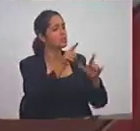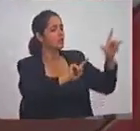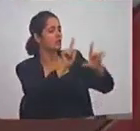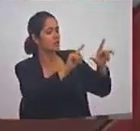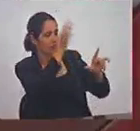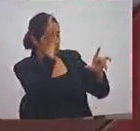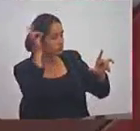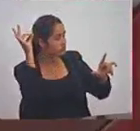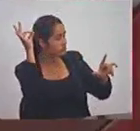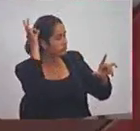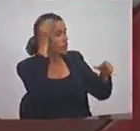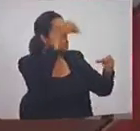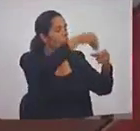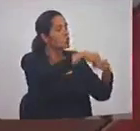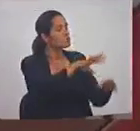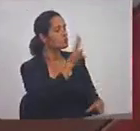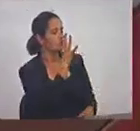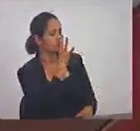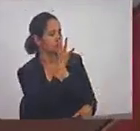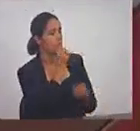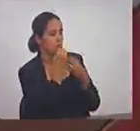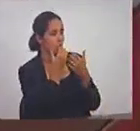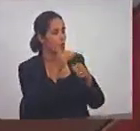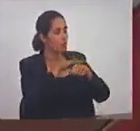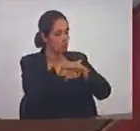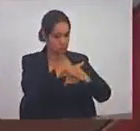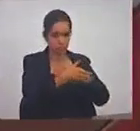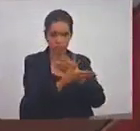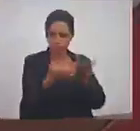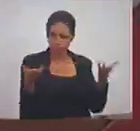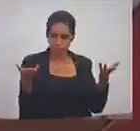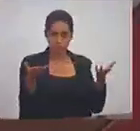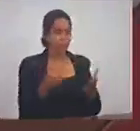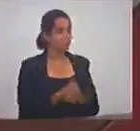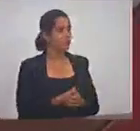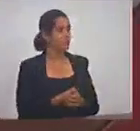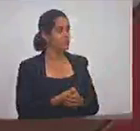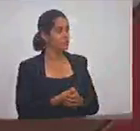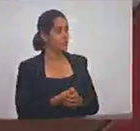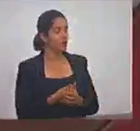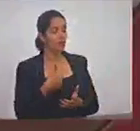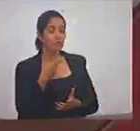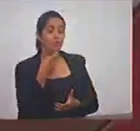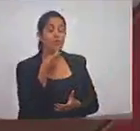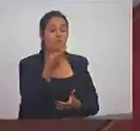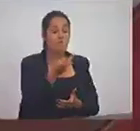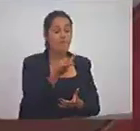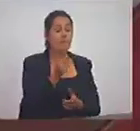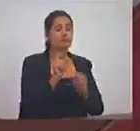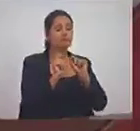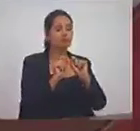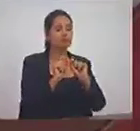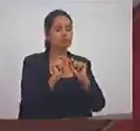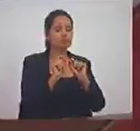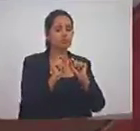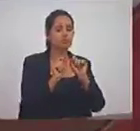canal 53.1, boa noite a todos. Senhor presidente, começar a minha fala, só primeiramente... agradecer